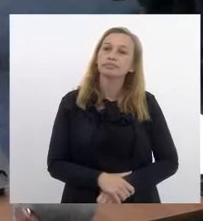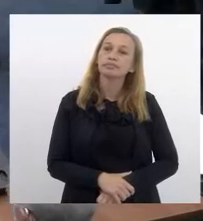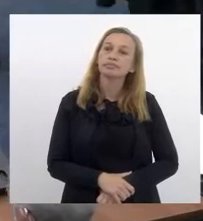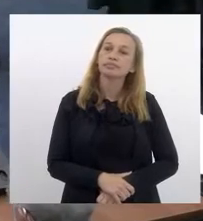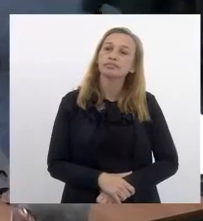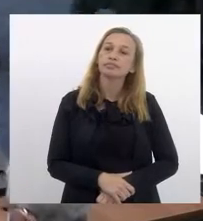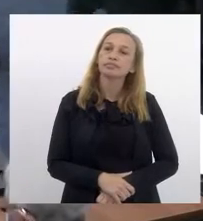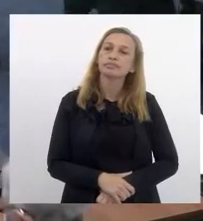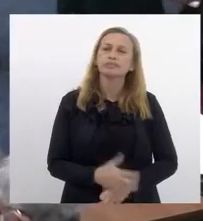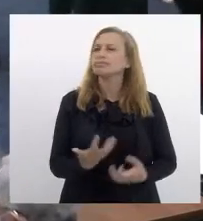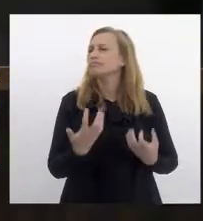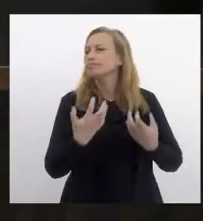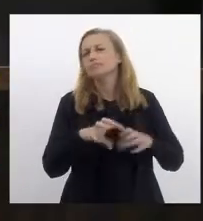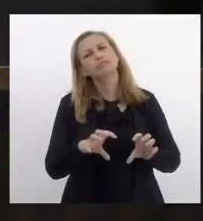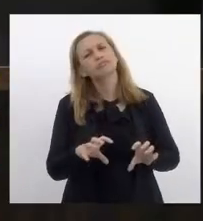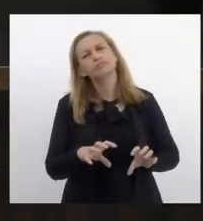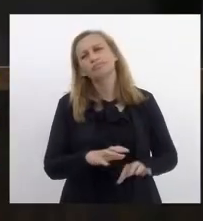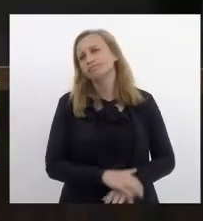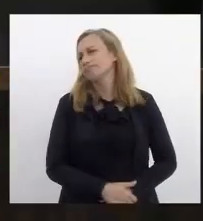Mas eu não quero ter